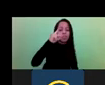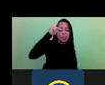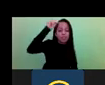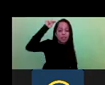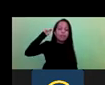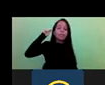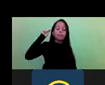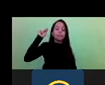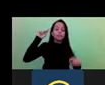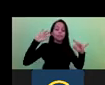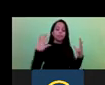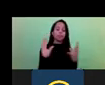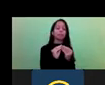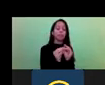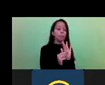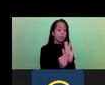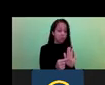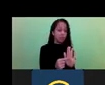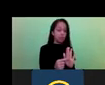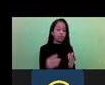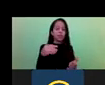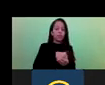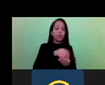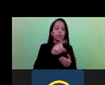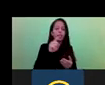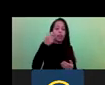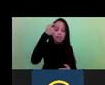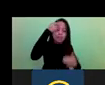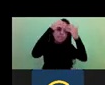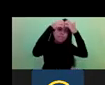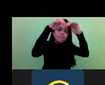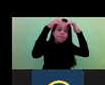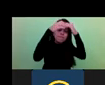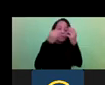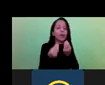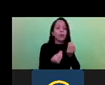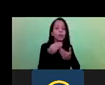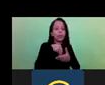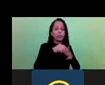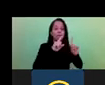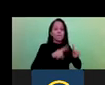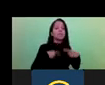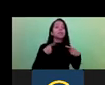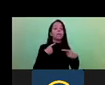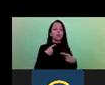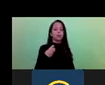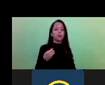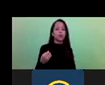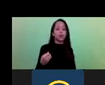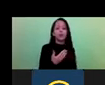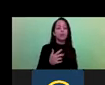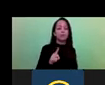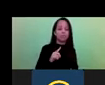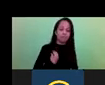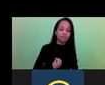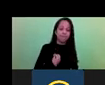e concluir, talvez, com algumas reflexões sobre novos desafios. Né, novos desafios